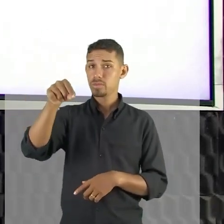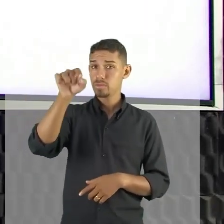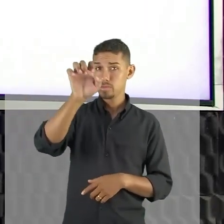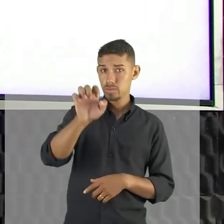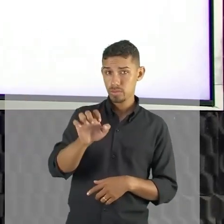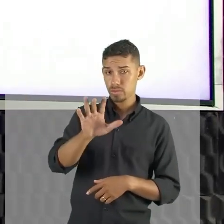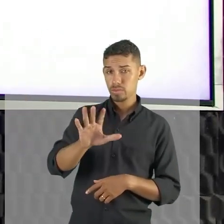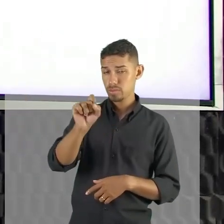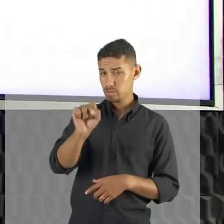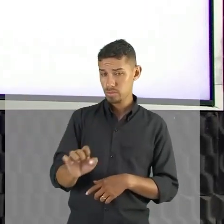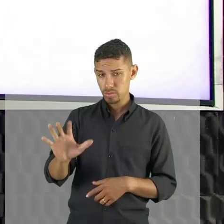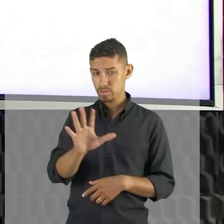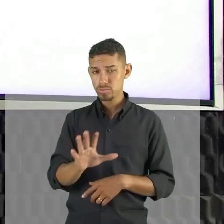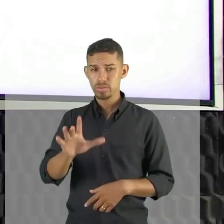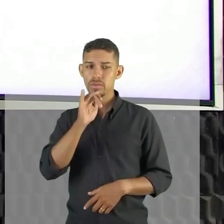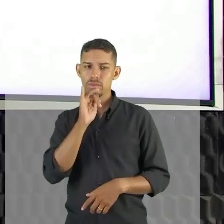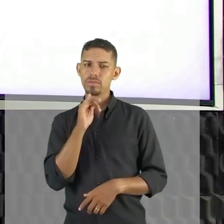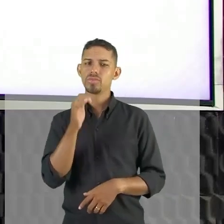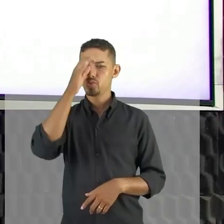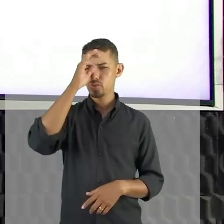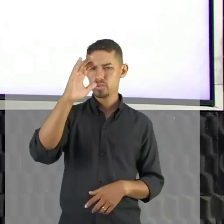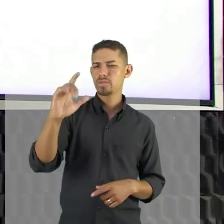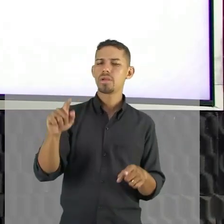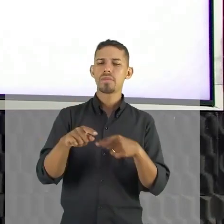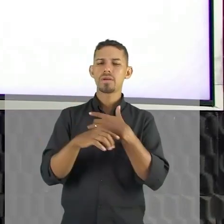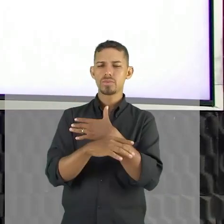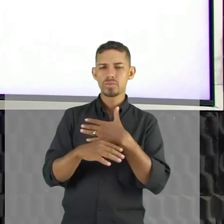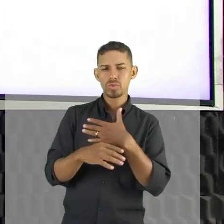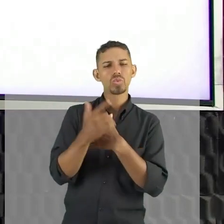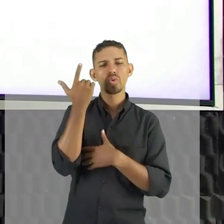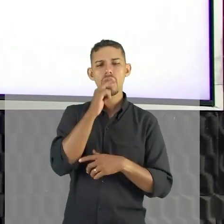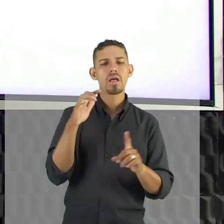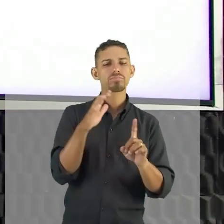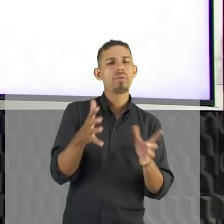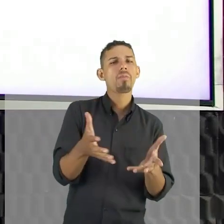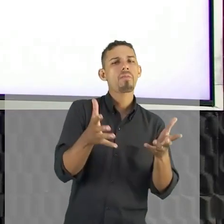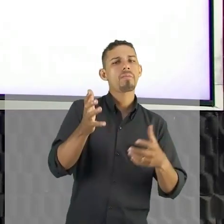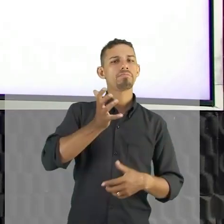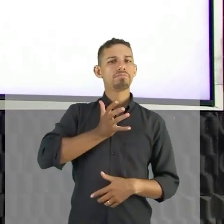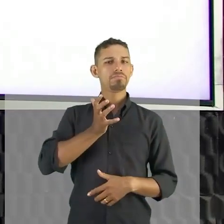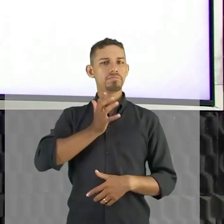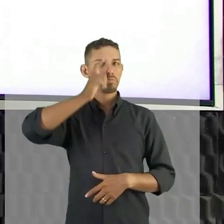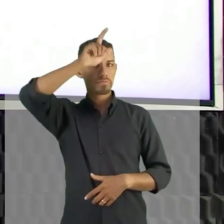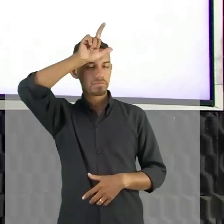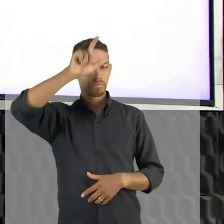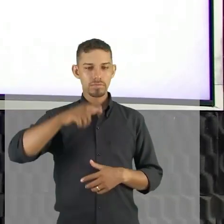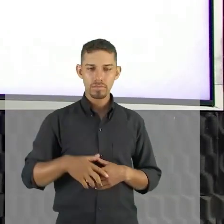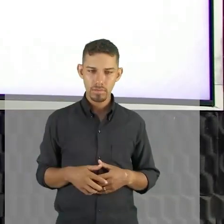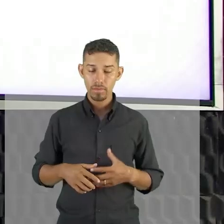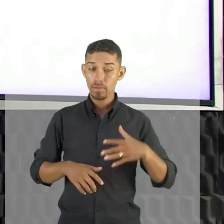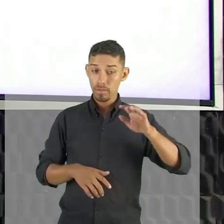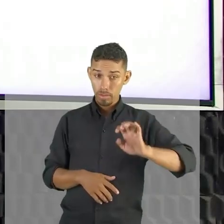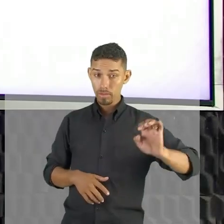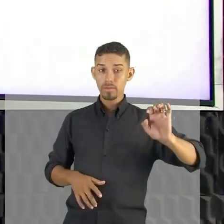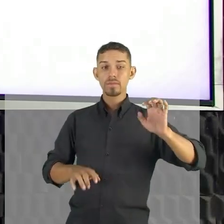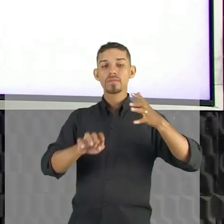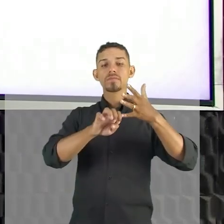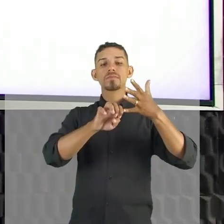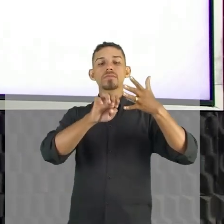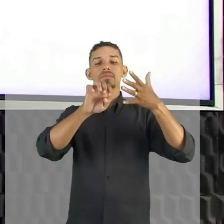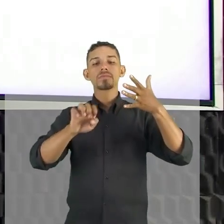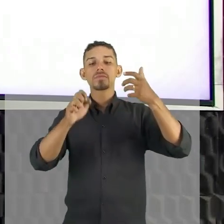Centro-Sul, onde uma cultura mais urbana e letrada passou a influenciar as elites. Letra E. Demonstrou o grau de consciência